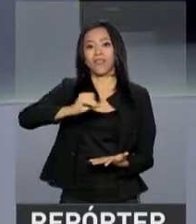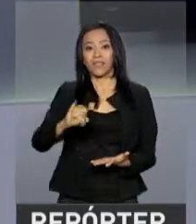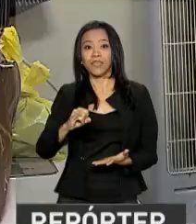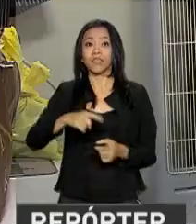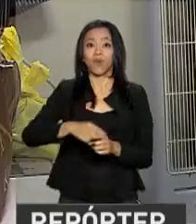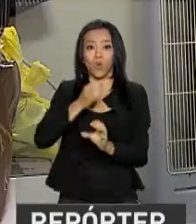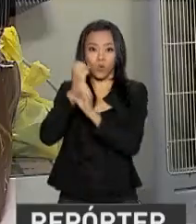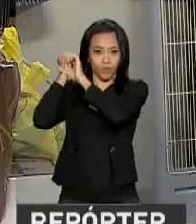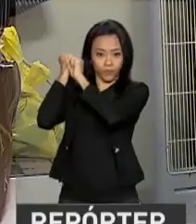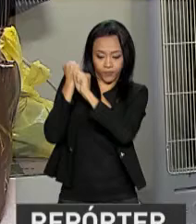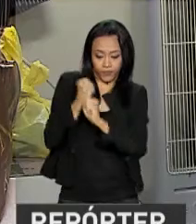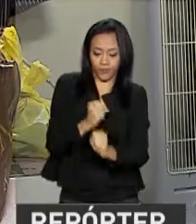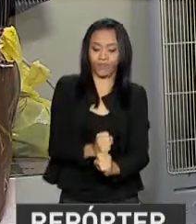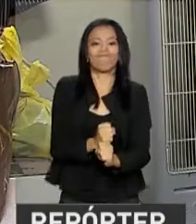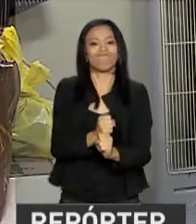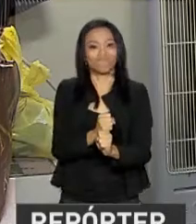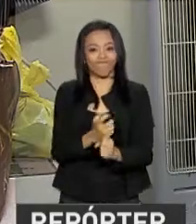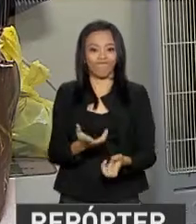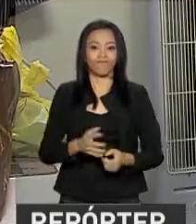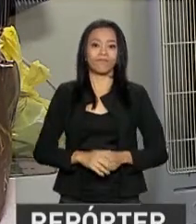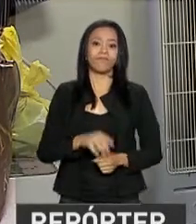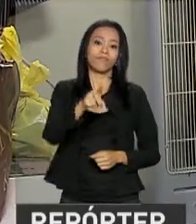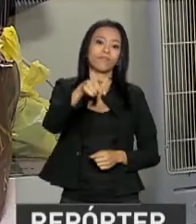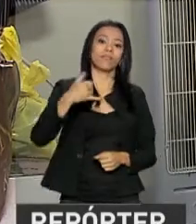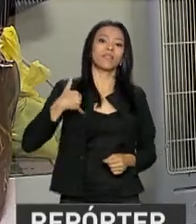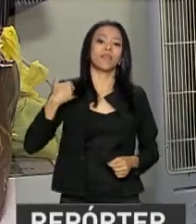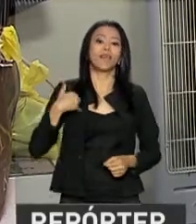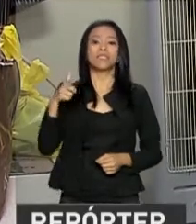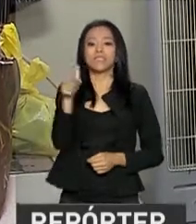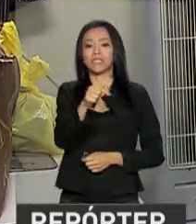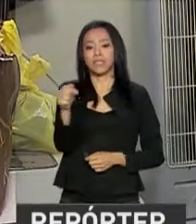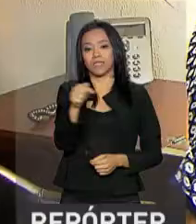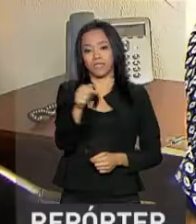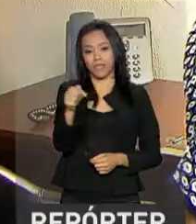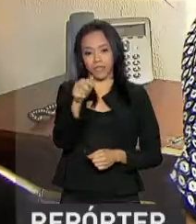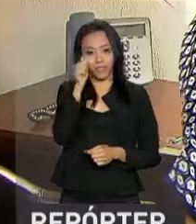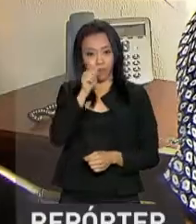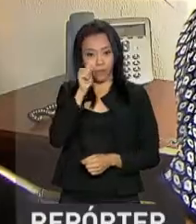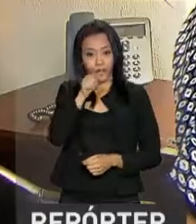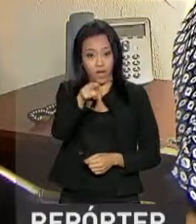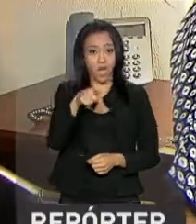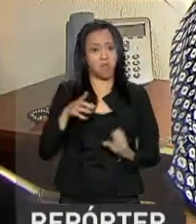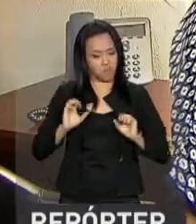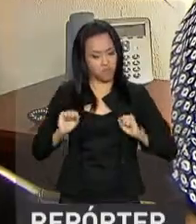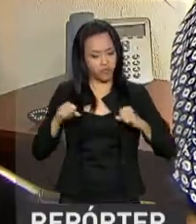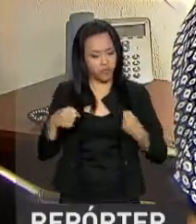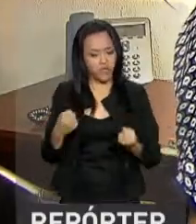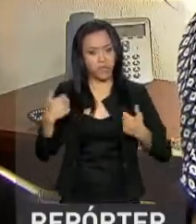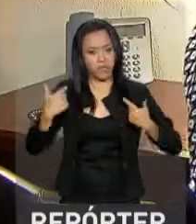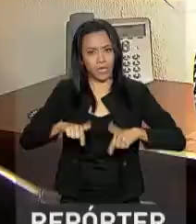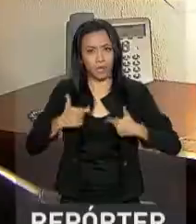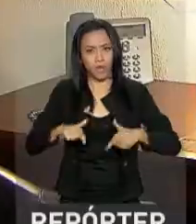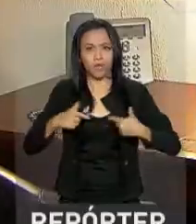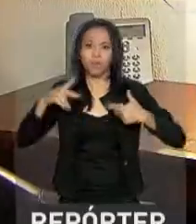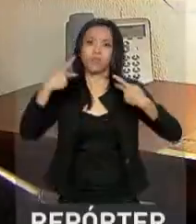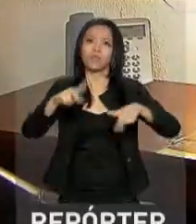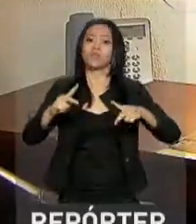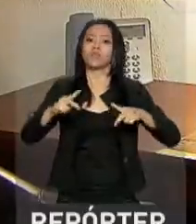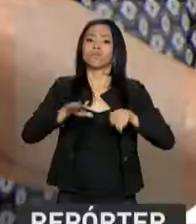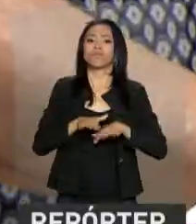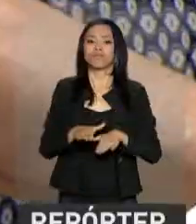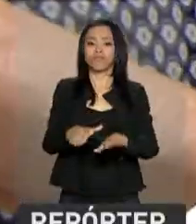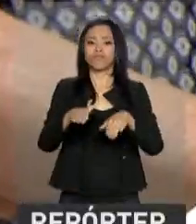cana aos 77 anos dona maria neusa segue firme trabalhando em seu ateliê de costura em